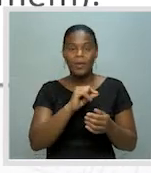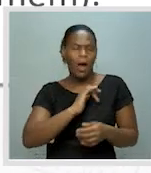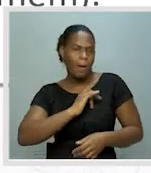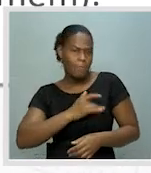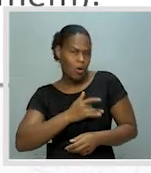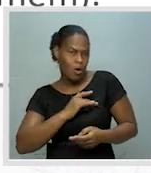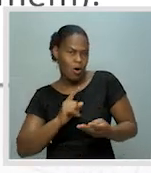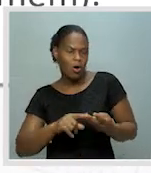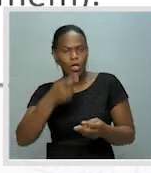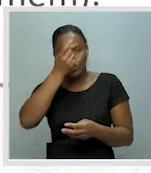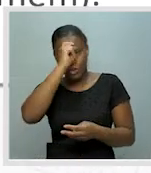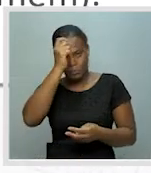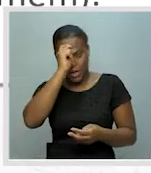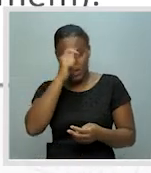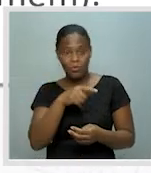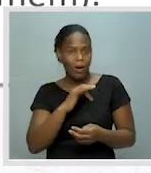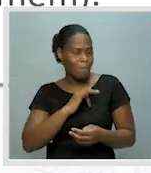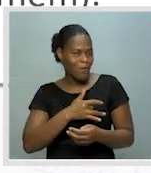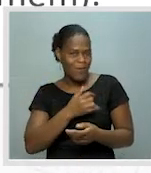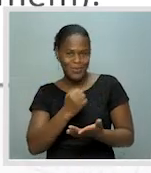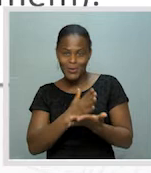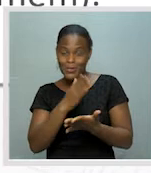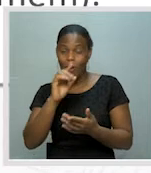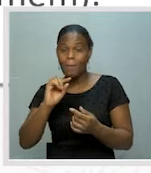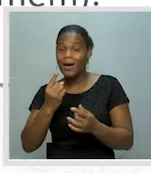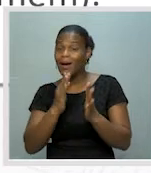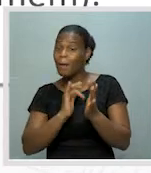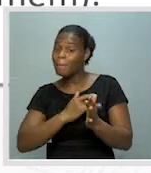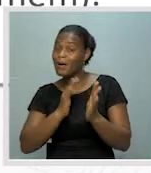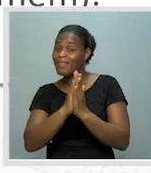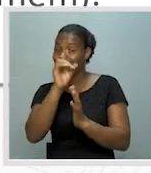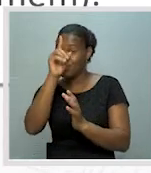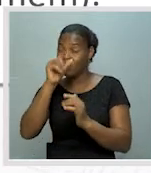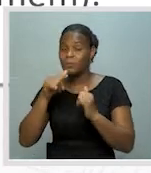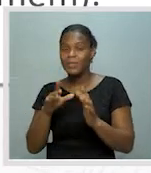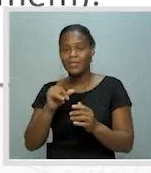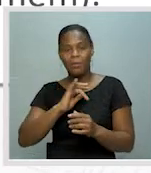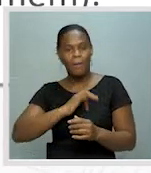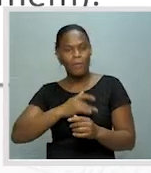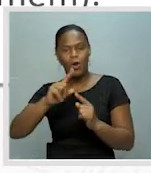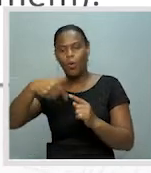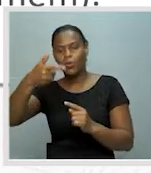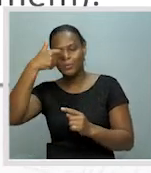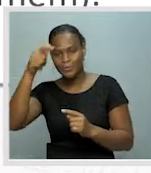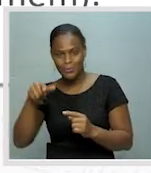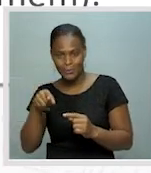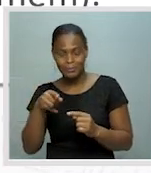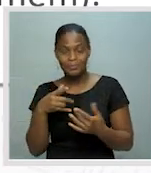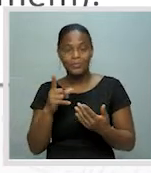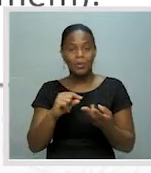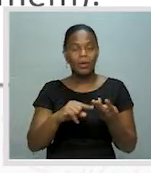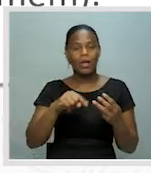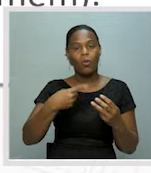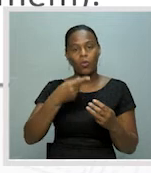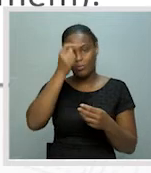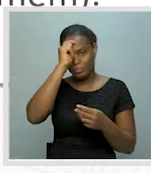amor, o respeito, o amor não só a Deus, mas também o amor ao próximo, a questão